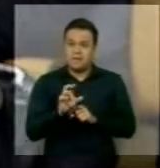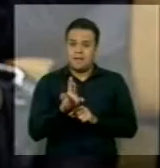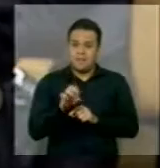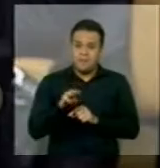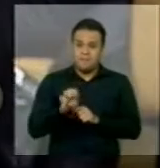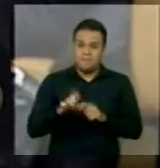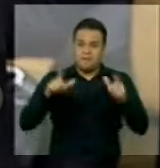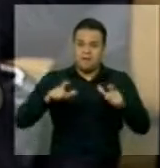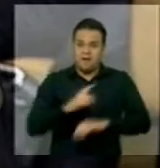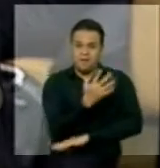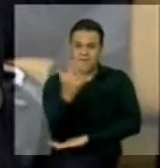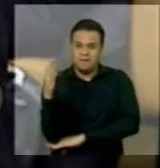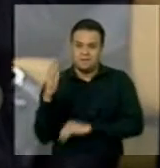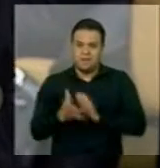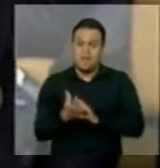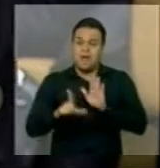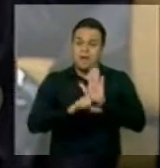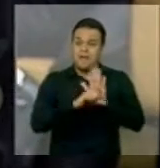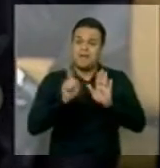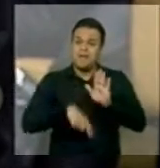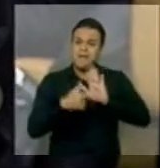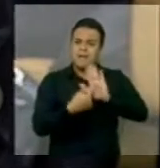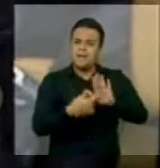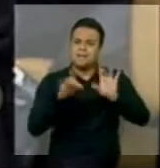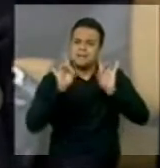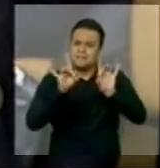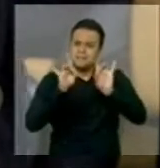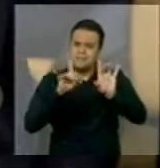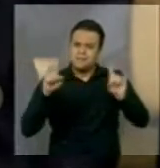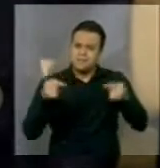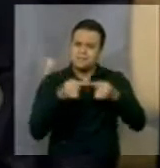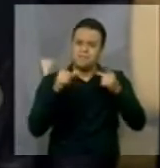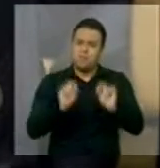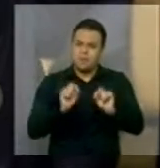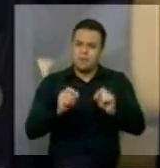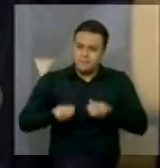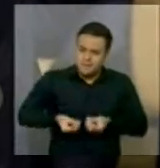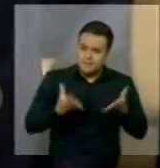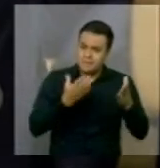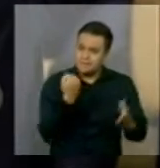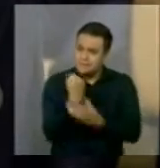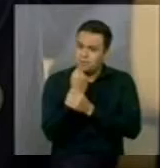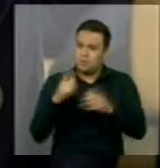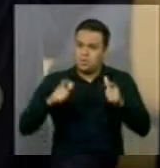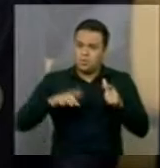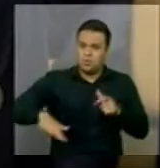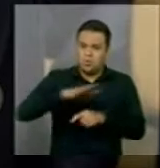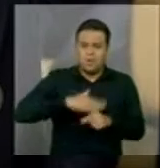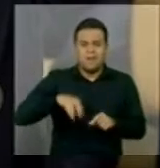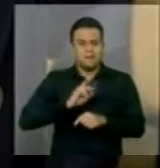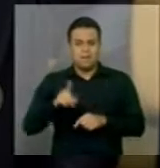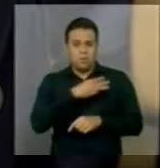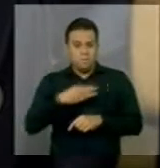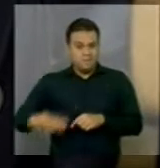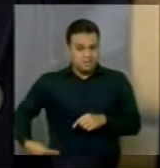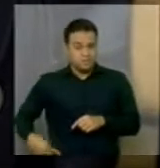com um escopo muito específico, trazer segurança jurídica para esse ambiente. Não, senhores ministros, sem